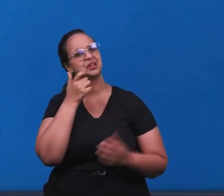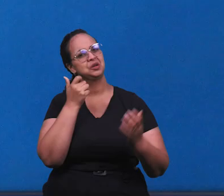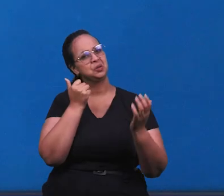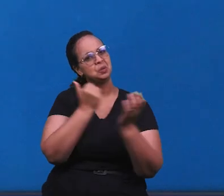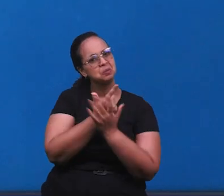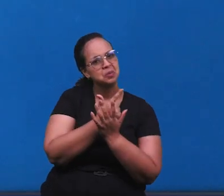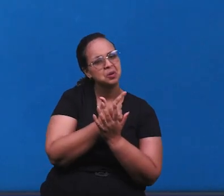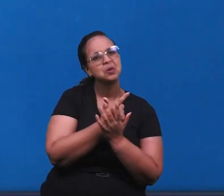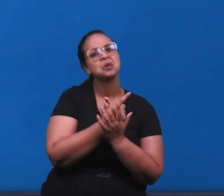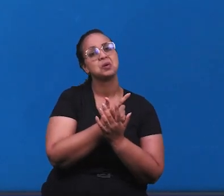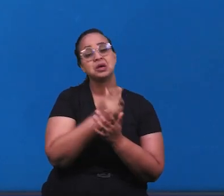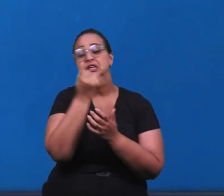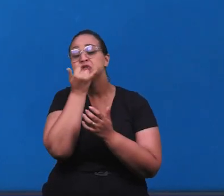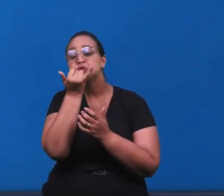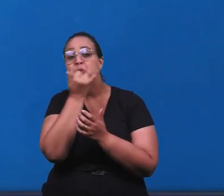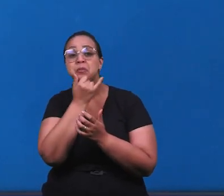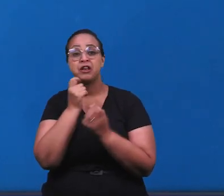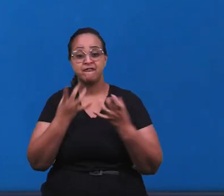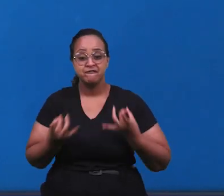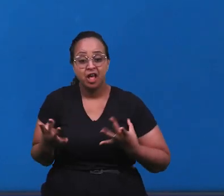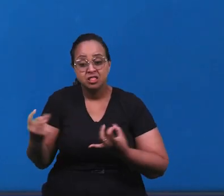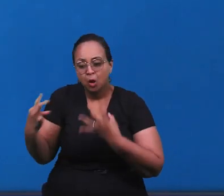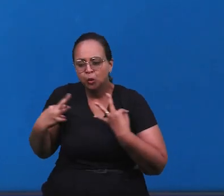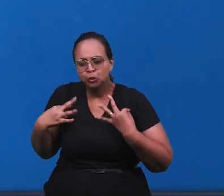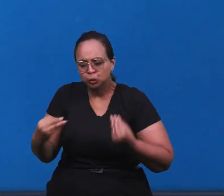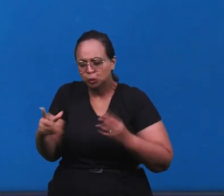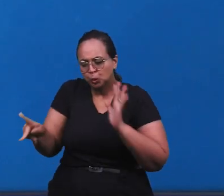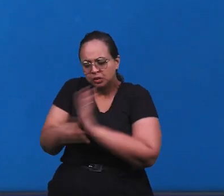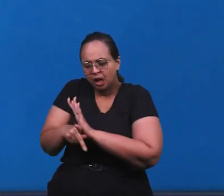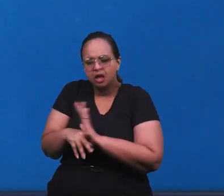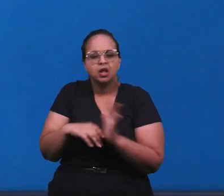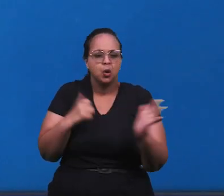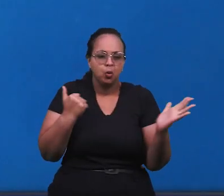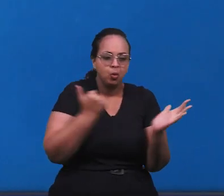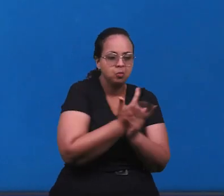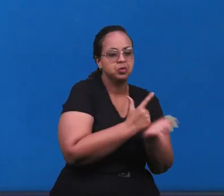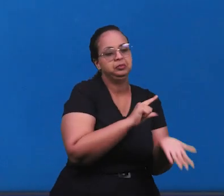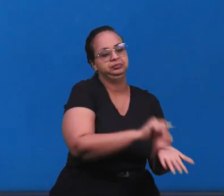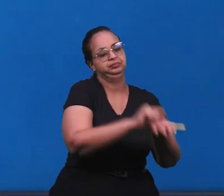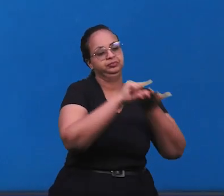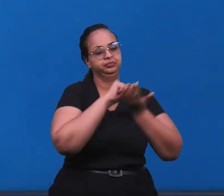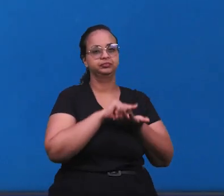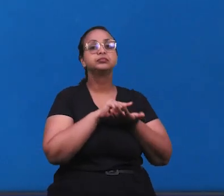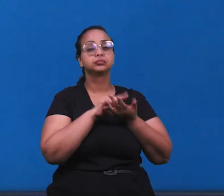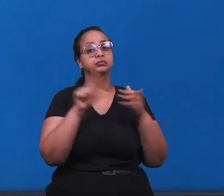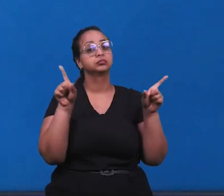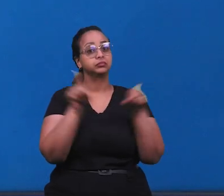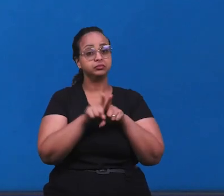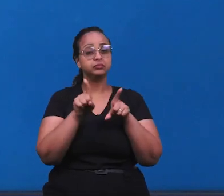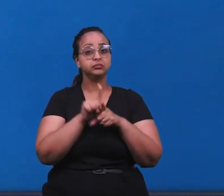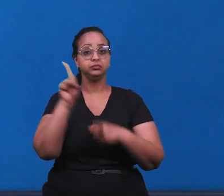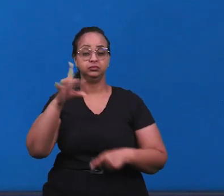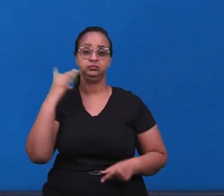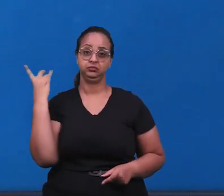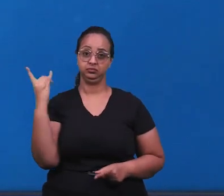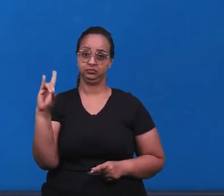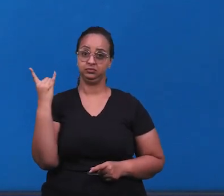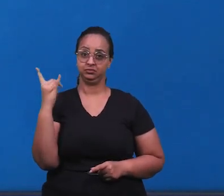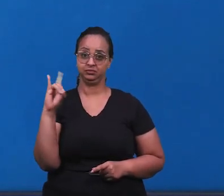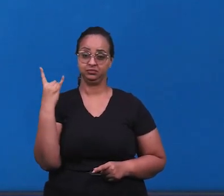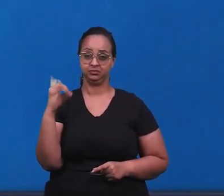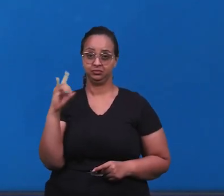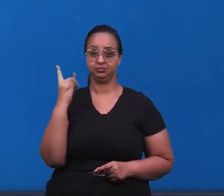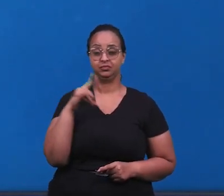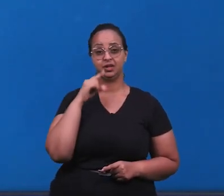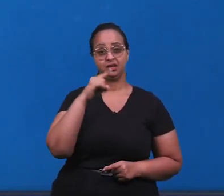né? Ele comprou, ele vendeu tudo que tinha e comprou aquela pérola. Mas também os nossos irmãos lá da Bolívia colocaram uma resposta